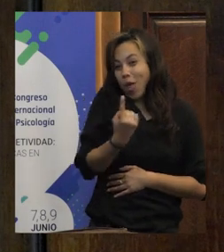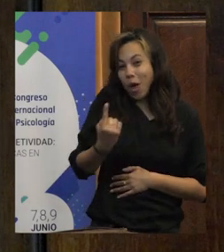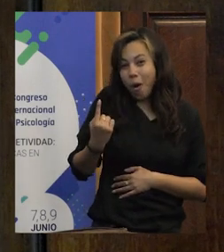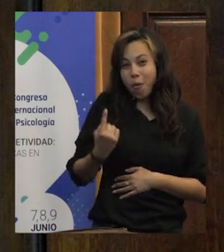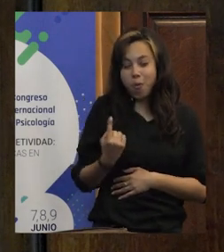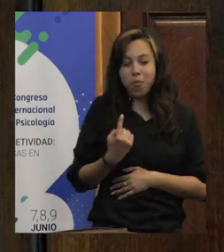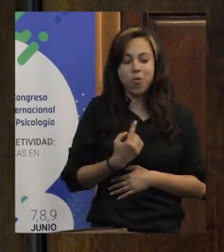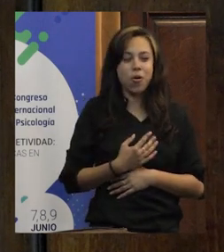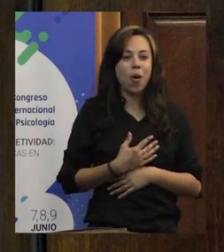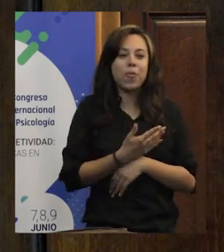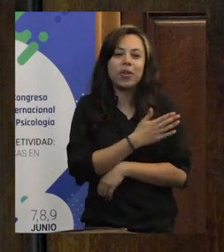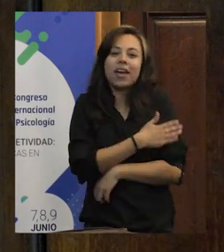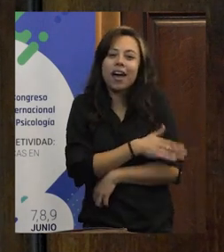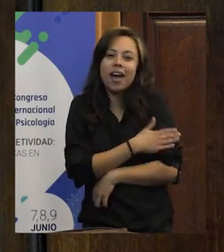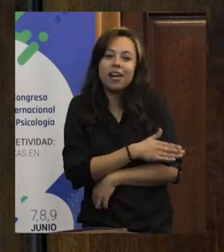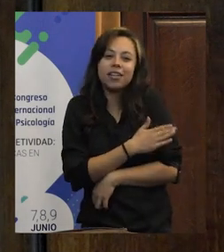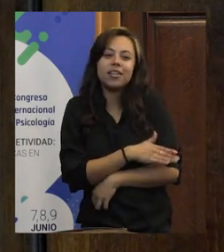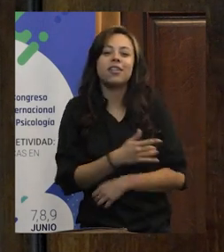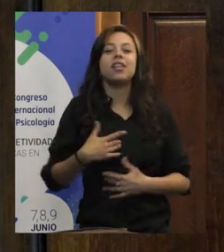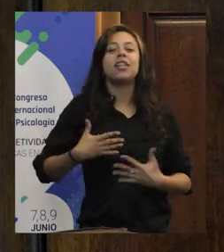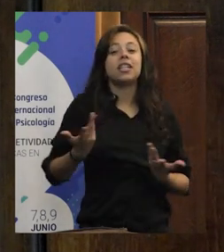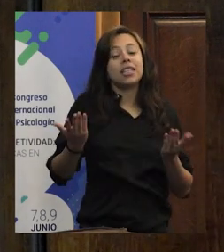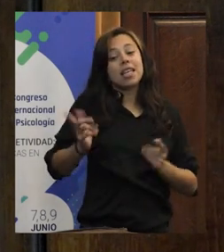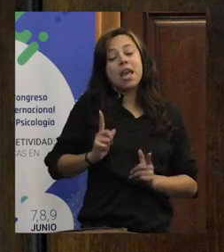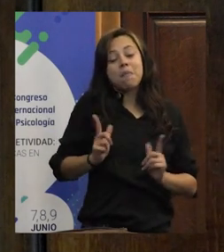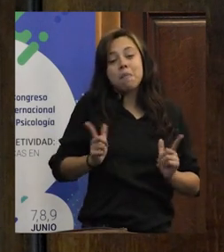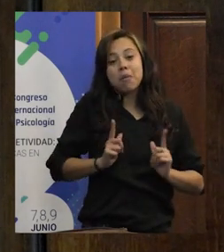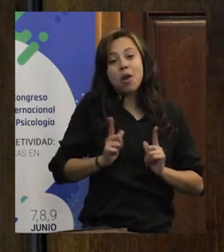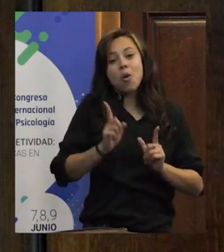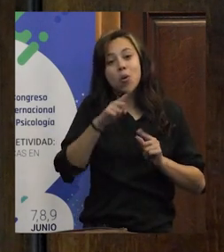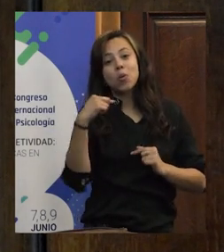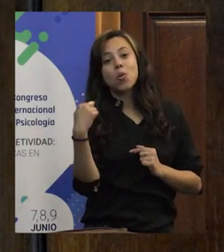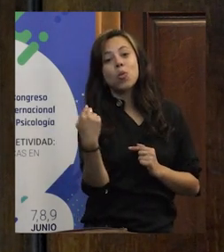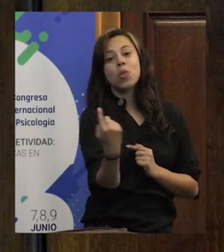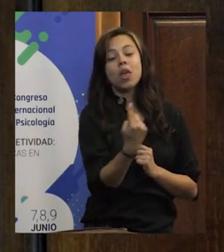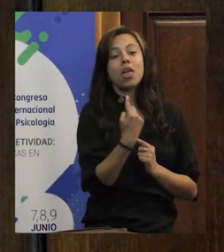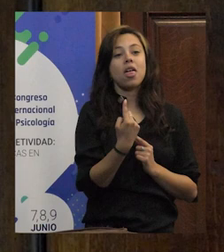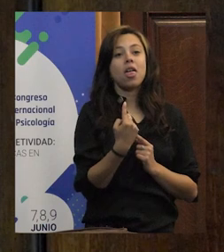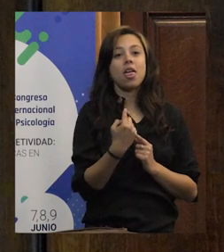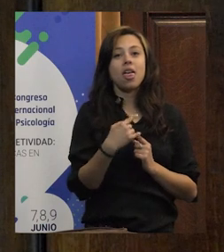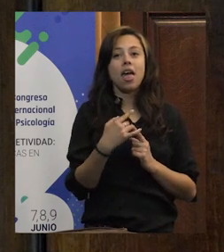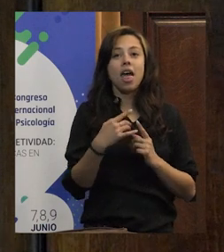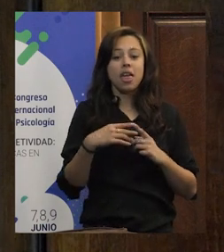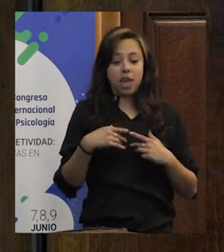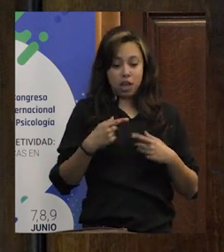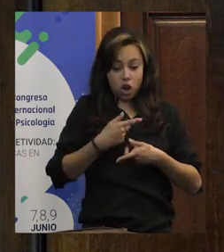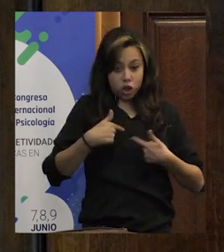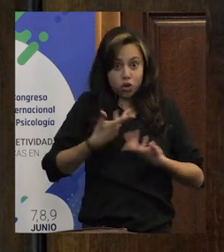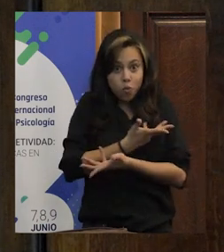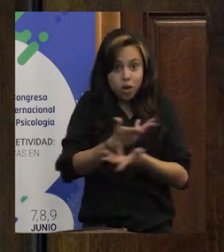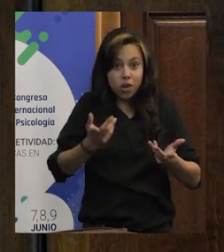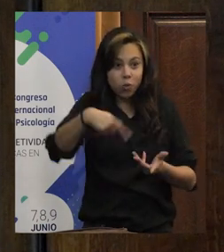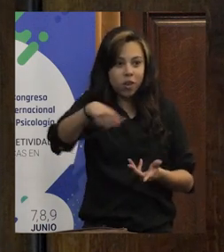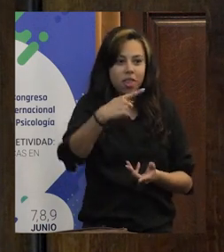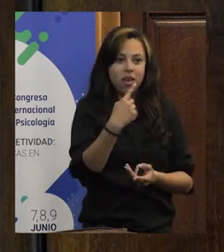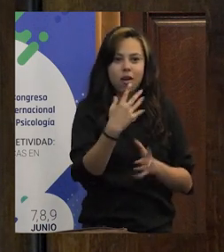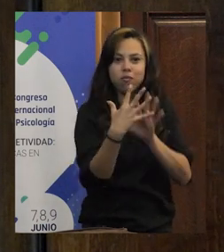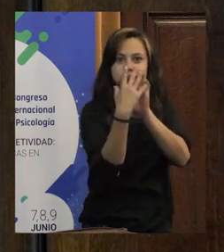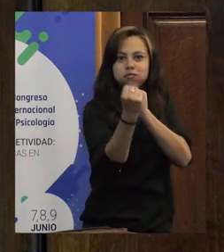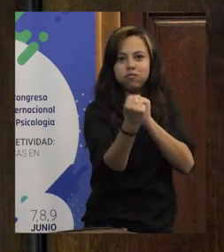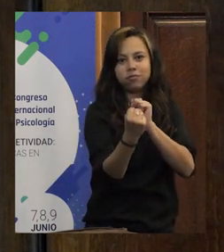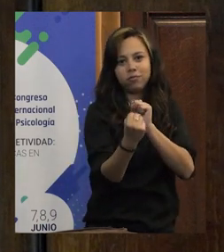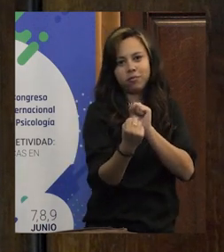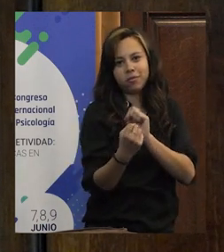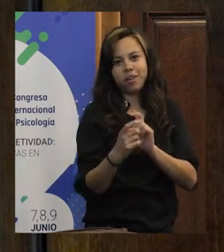Então, espero que o que eu tenha preparado seja interessante para vocês. Eu